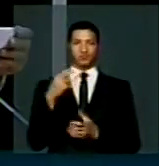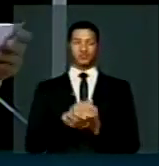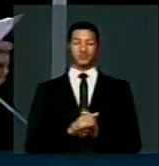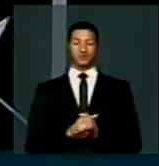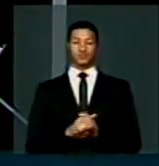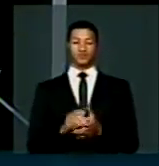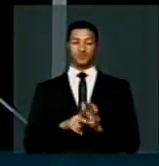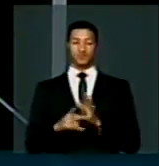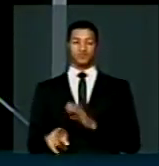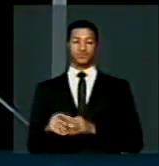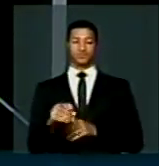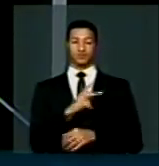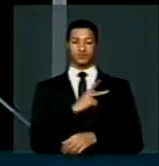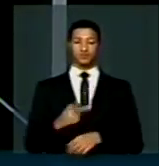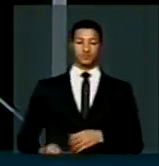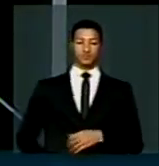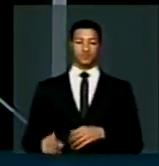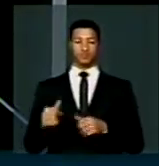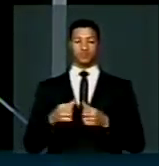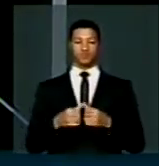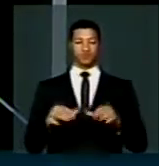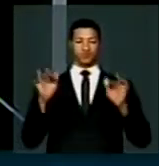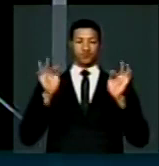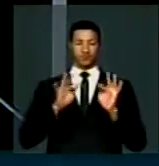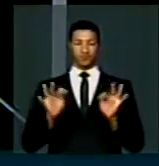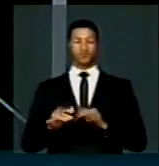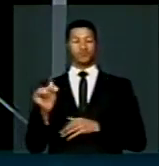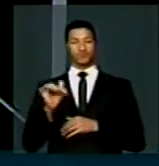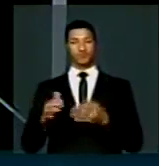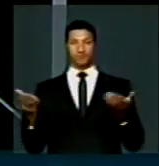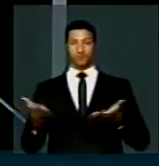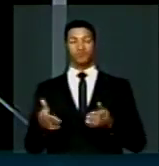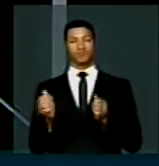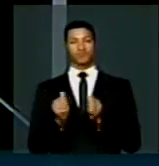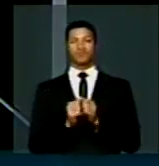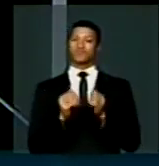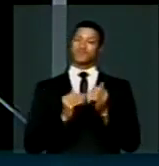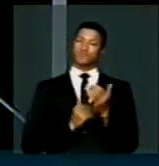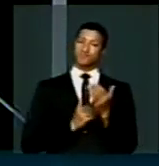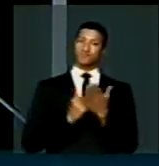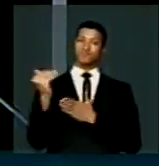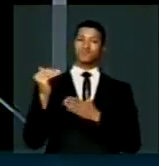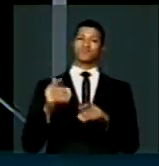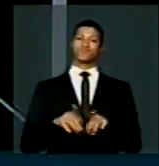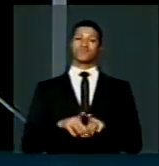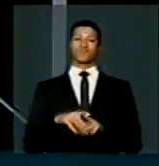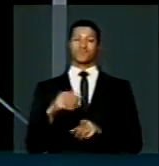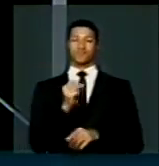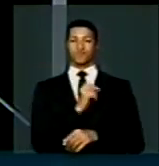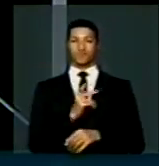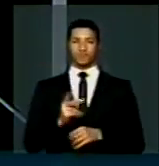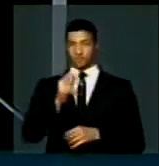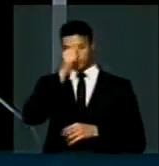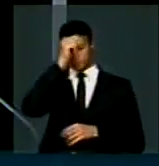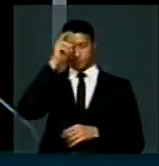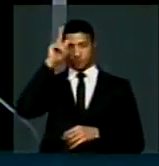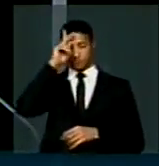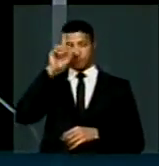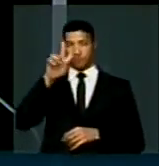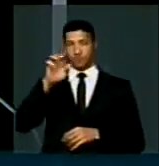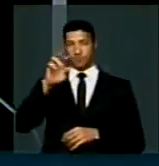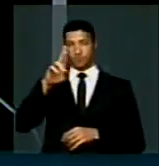2014. Então, senhor presidente, fico muito feliz com a iniciativa do prefeito Geraldo